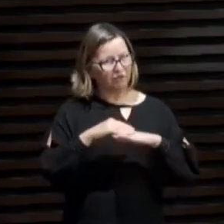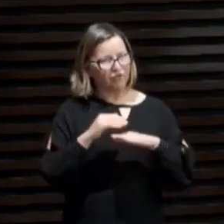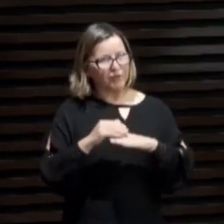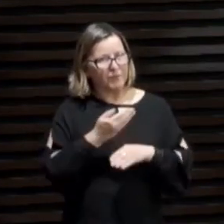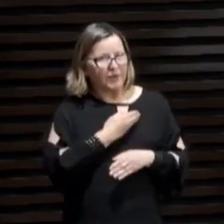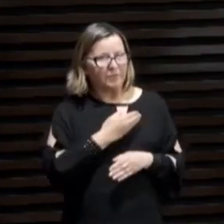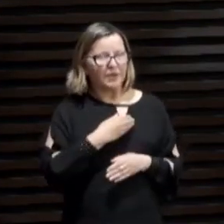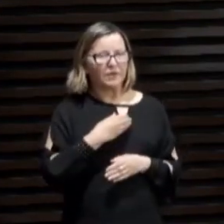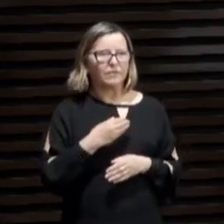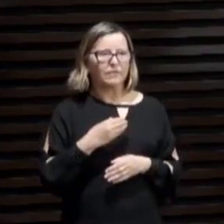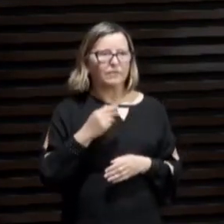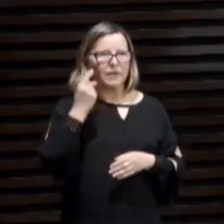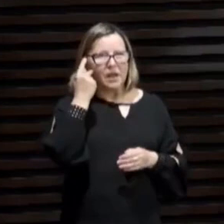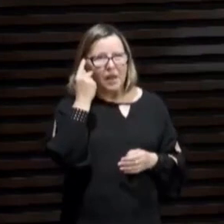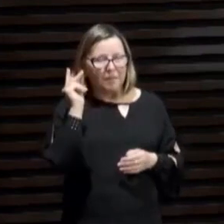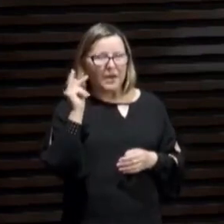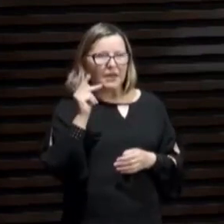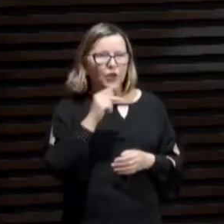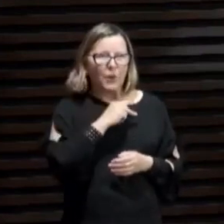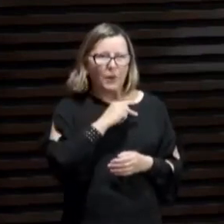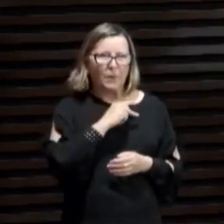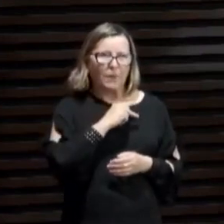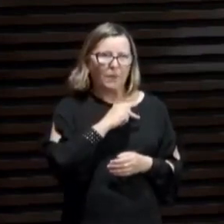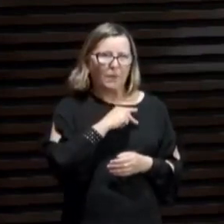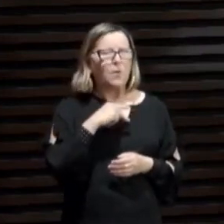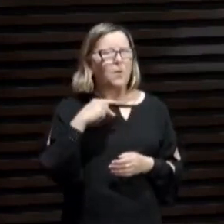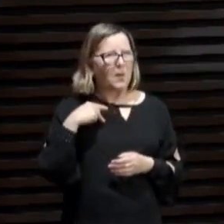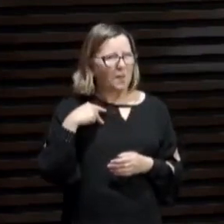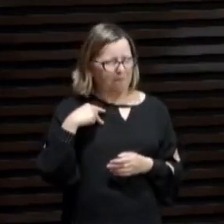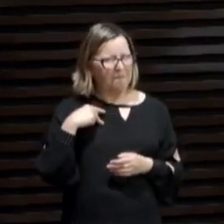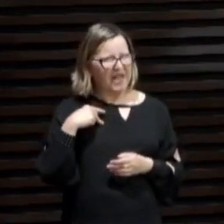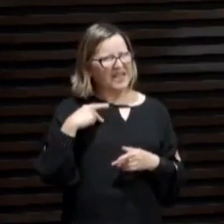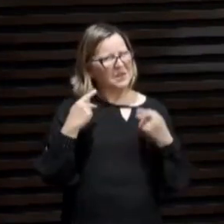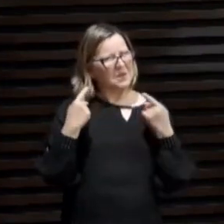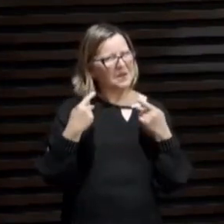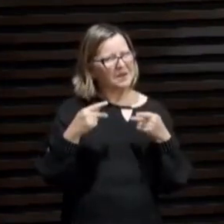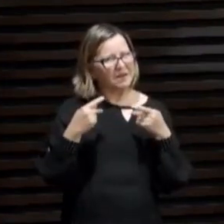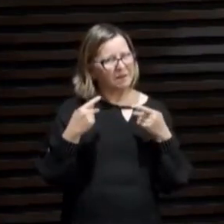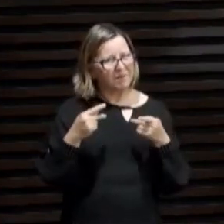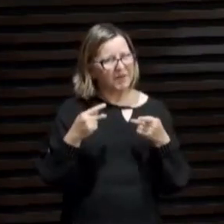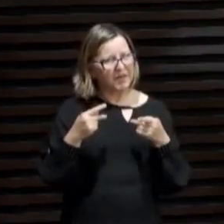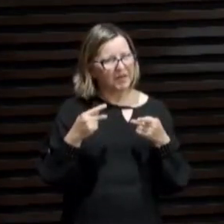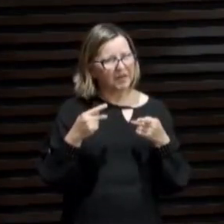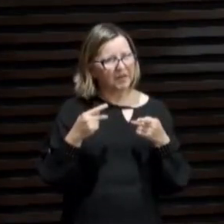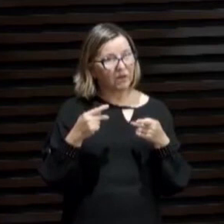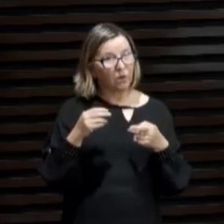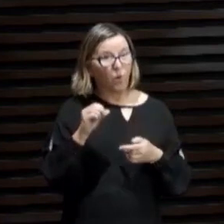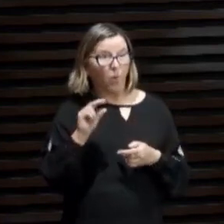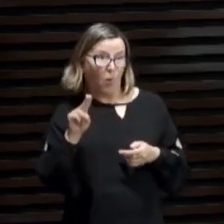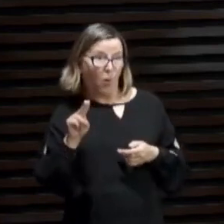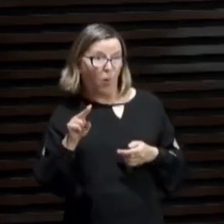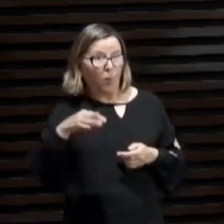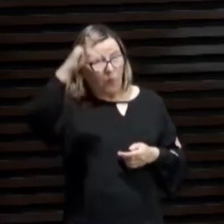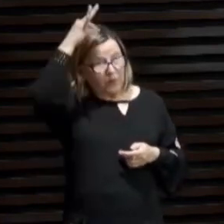que o pregador fale ou para que o Espírito Santo fale por meio do pregador? Meu Pai, misericórdia. Nós temos